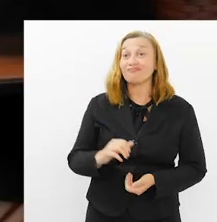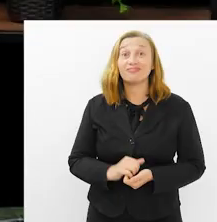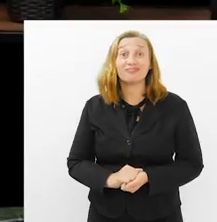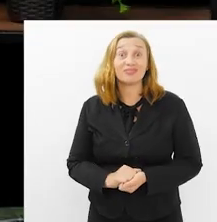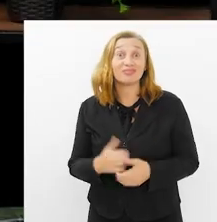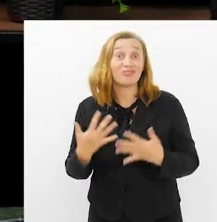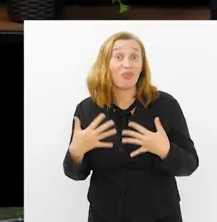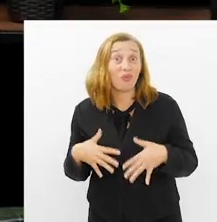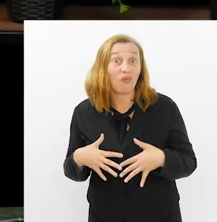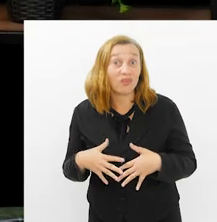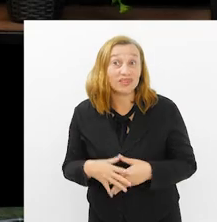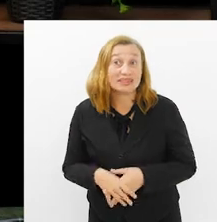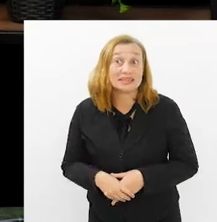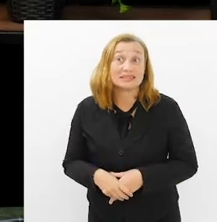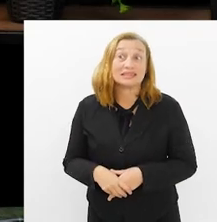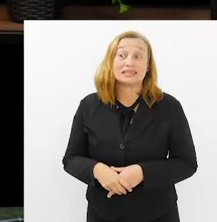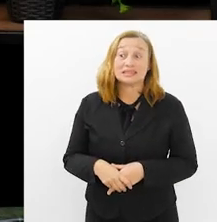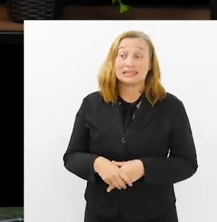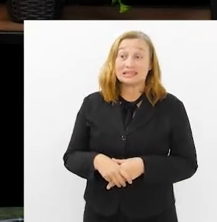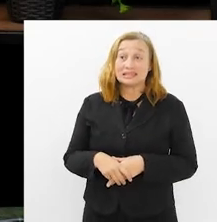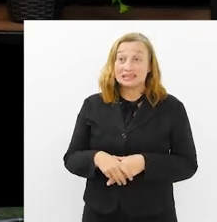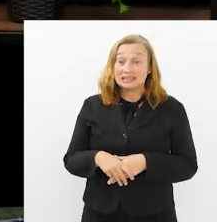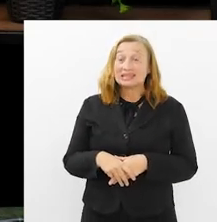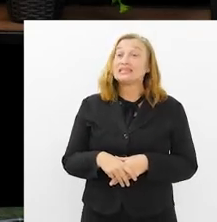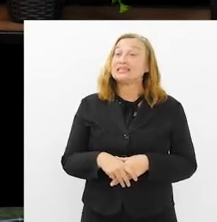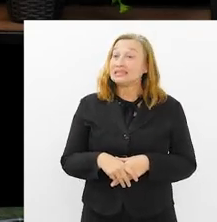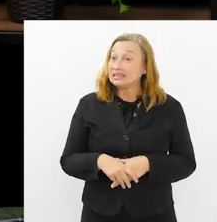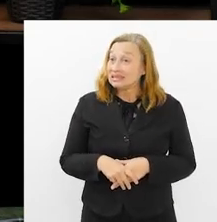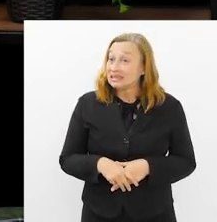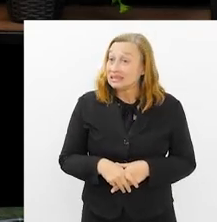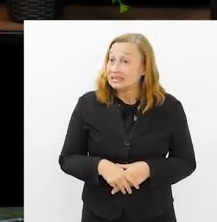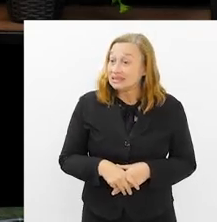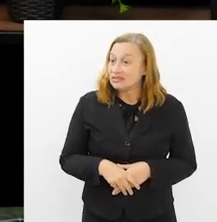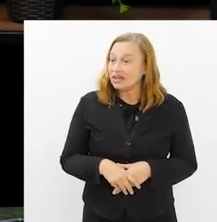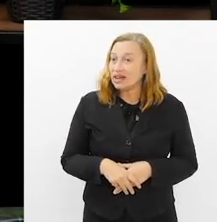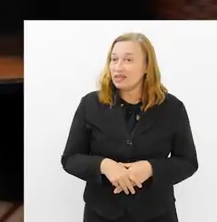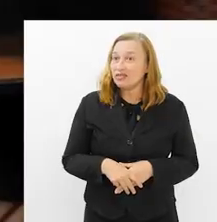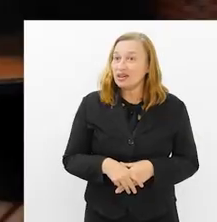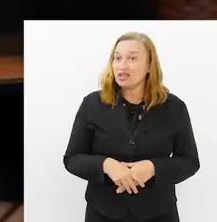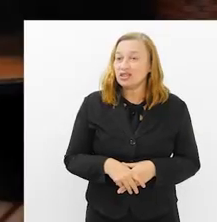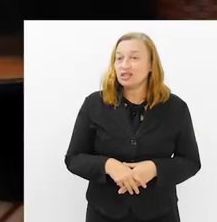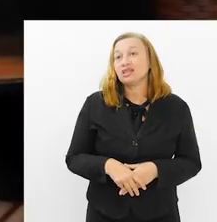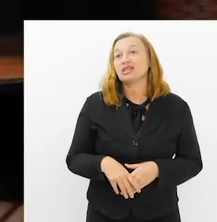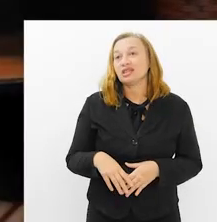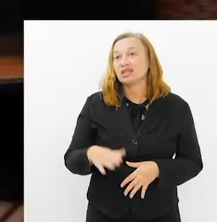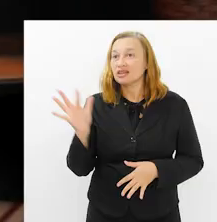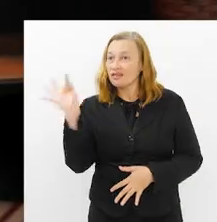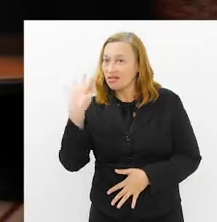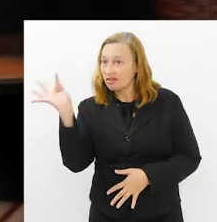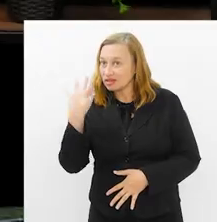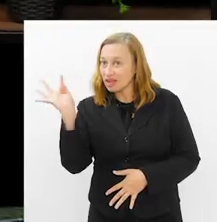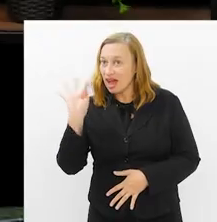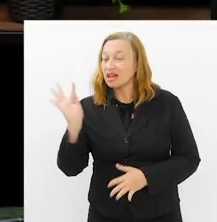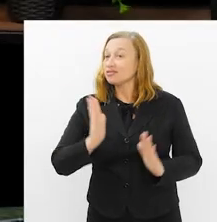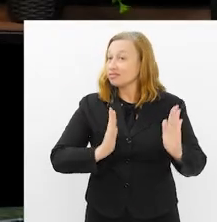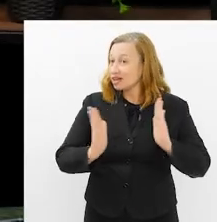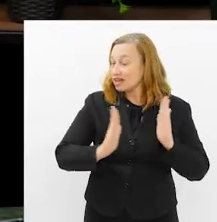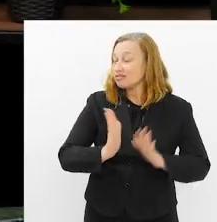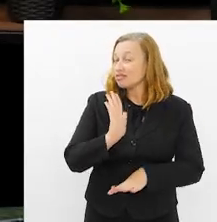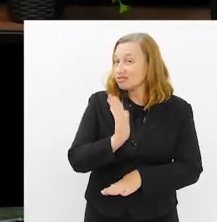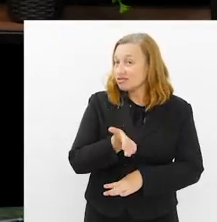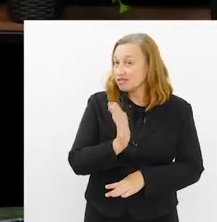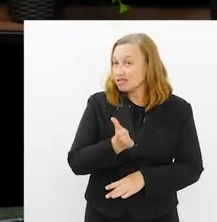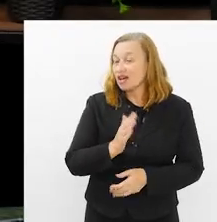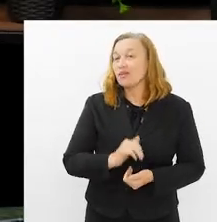anos. Nossa! Então, já estão na fase de entender, de questionar. Entendem muita coisa, já estão na